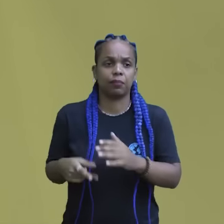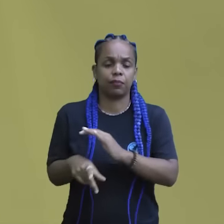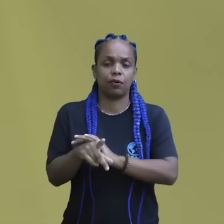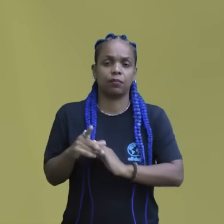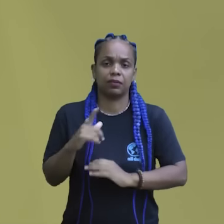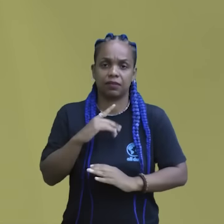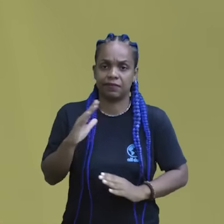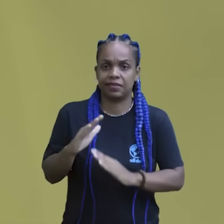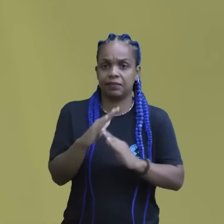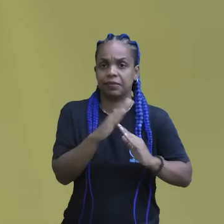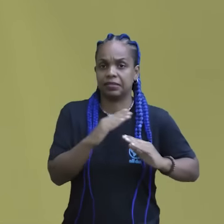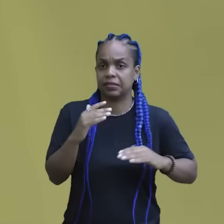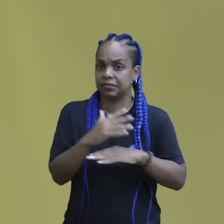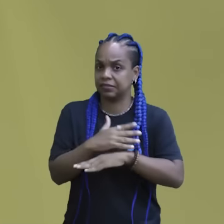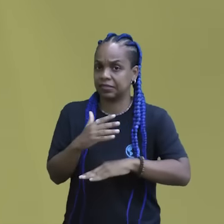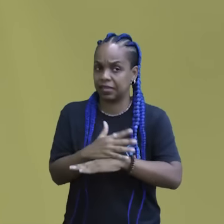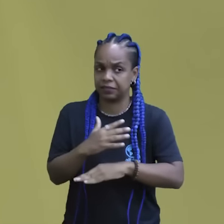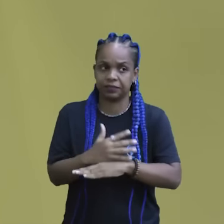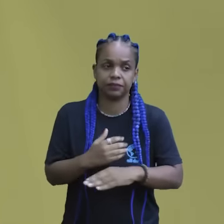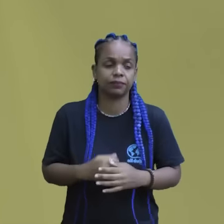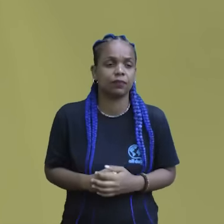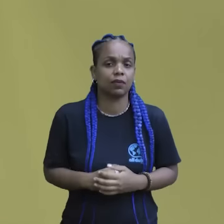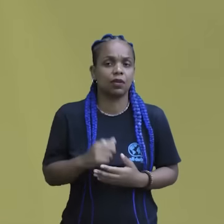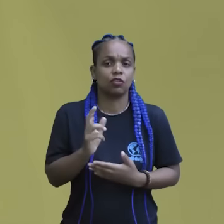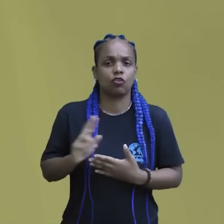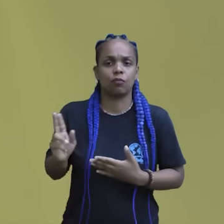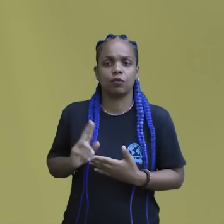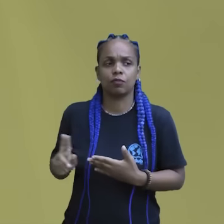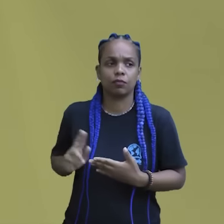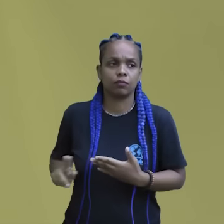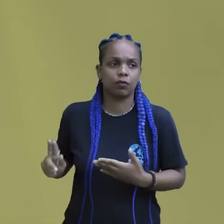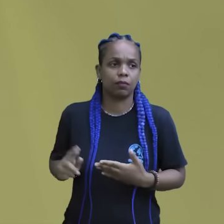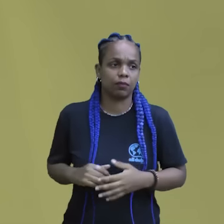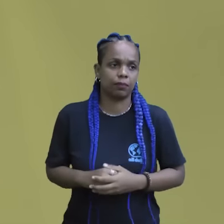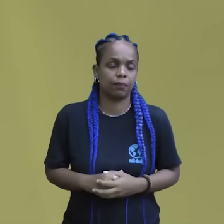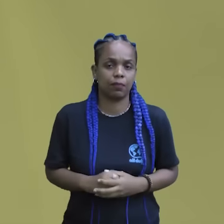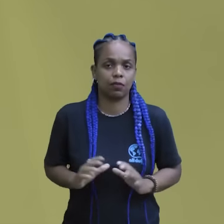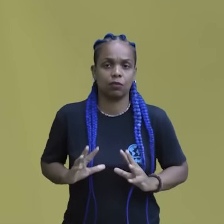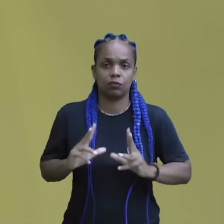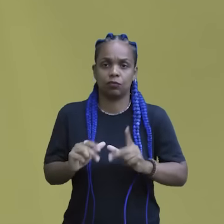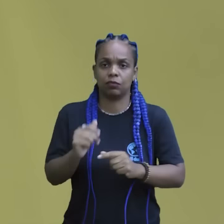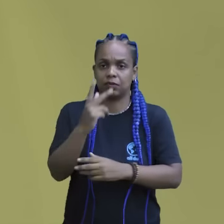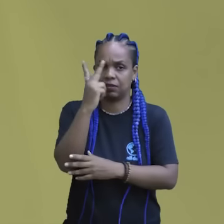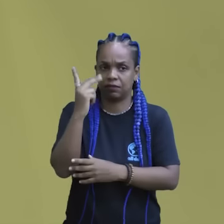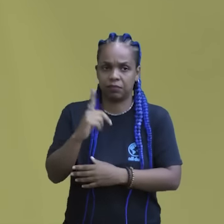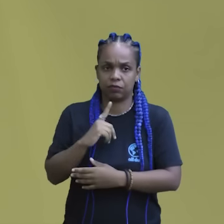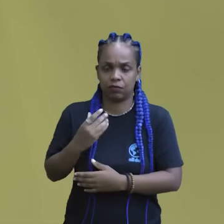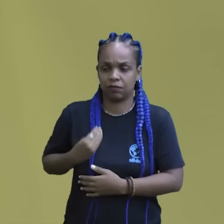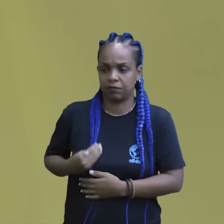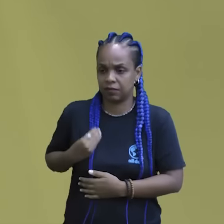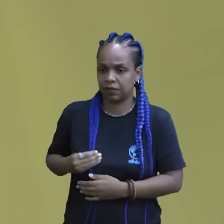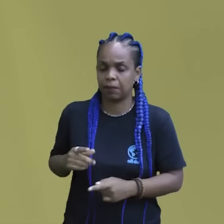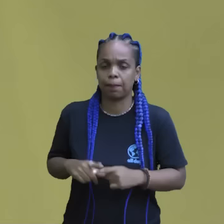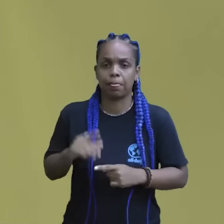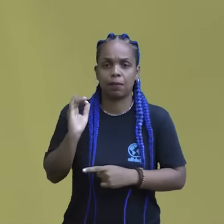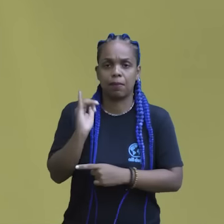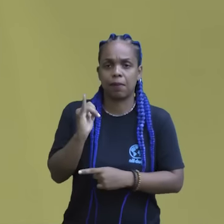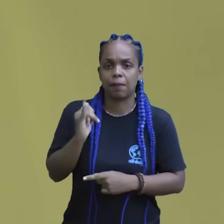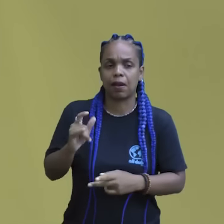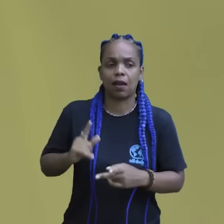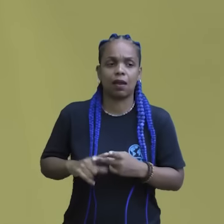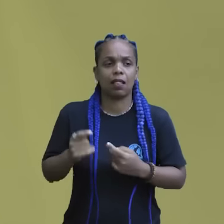sua sedução, o seu recado, a sua fascinação, o nome Guanabara, seio do mar.